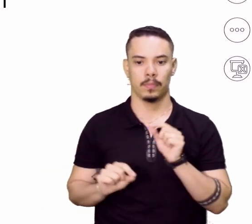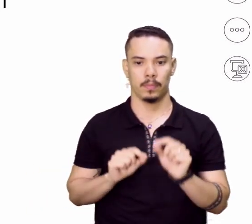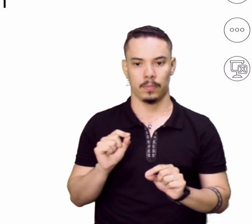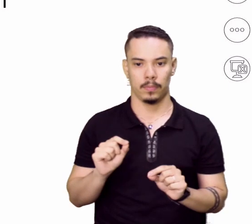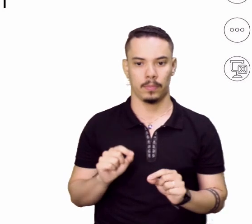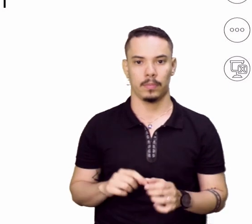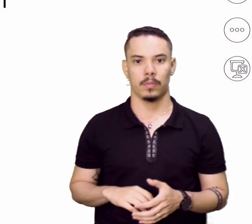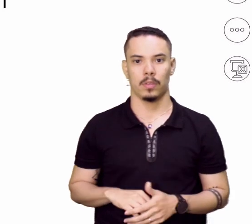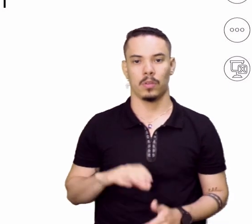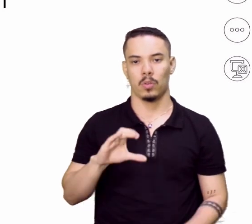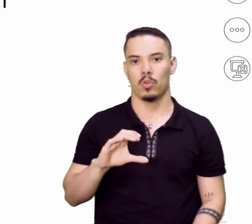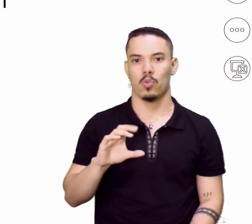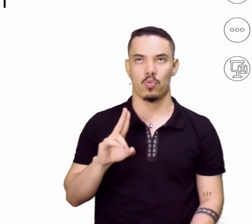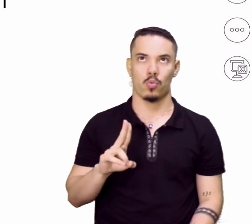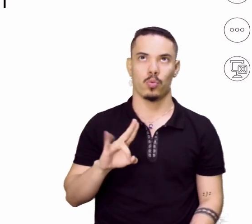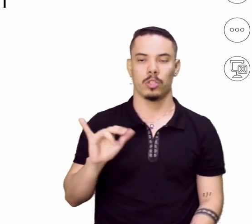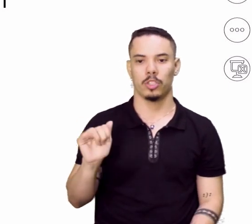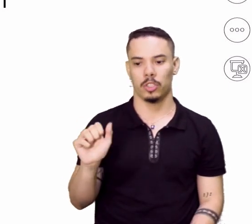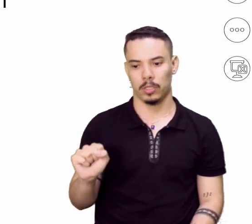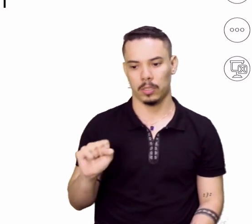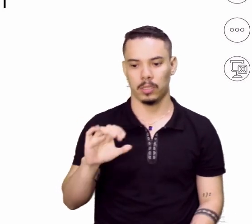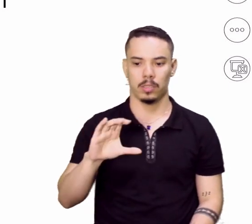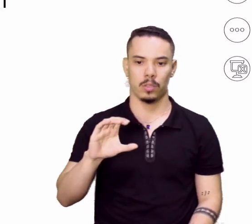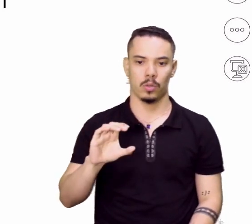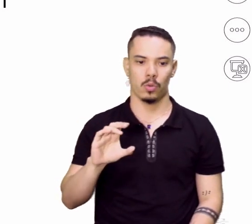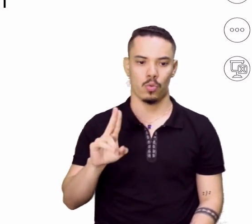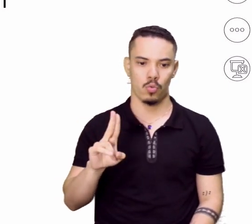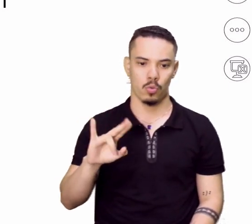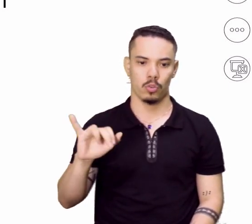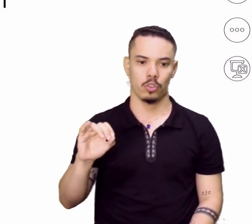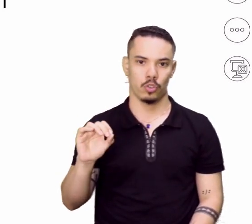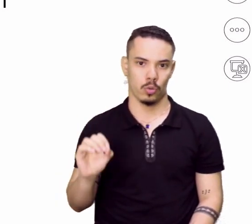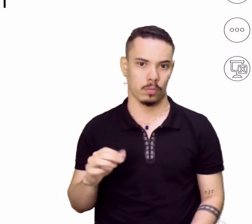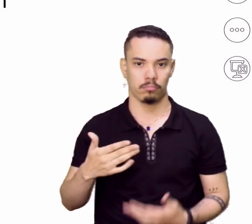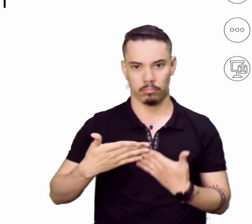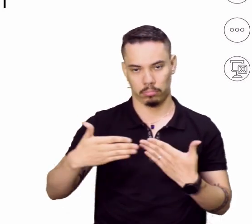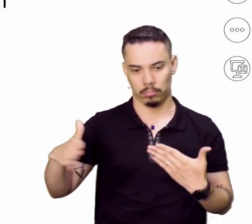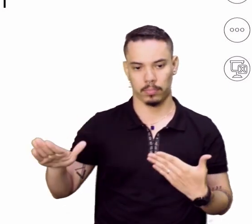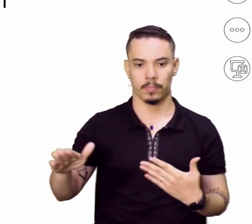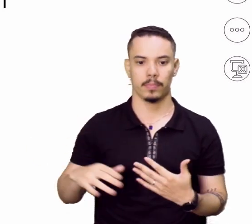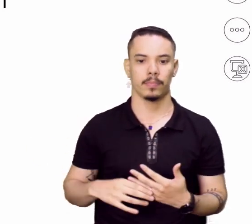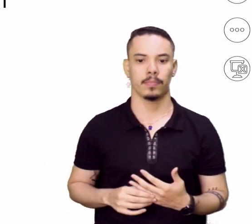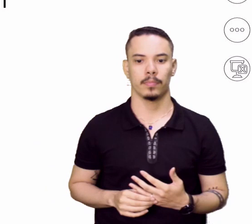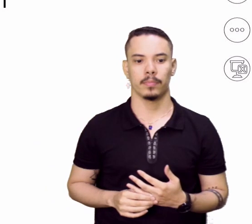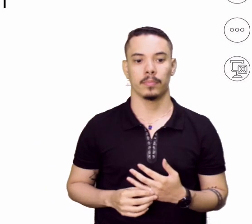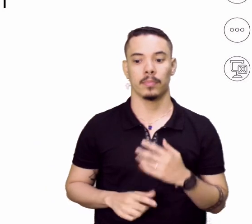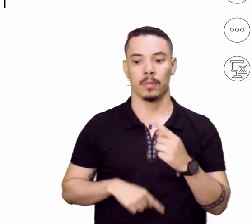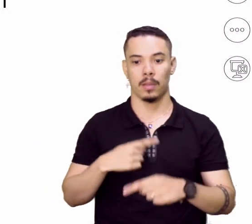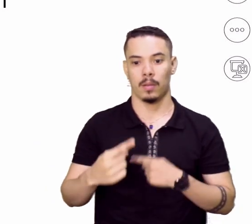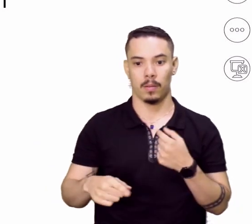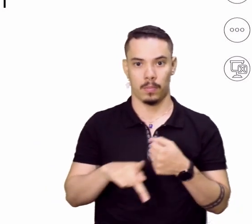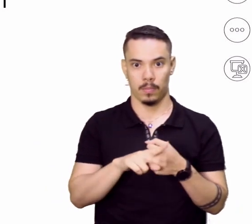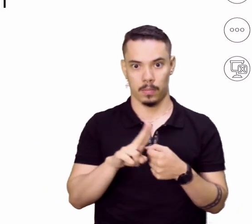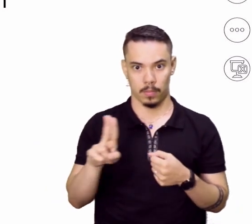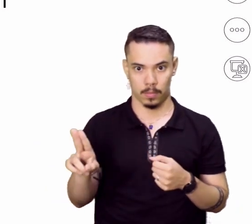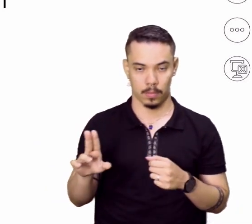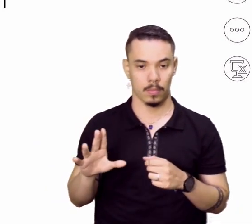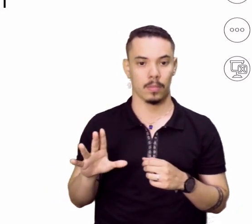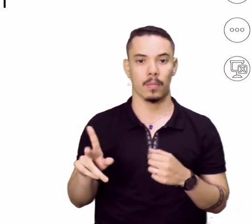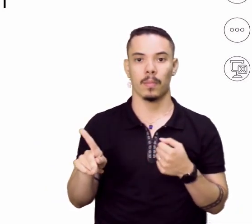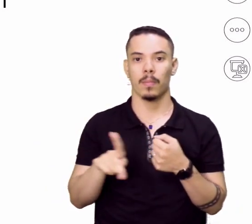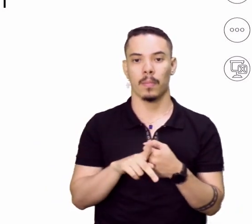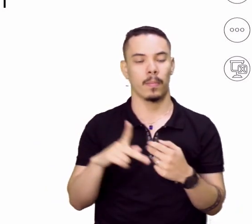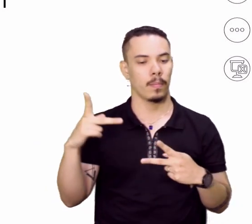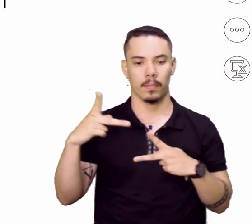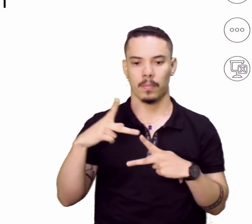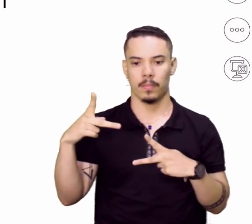cuja, cujos ou cujas. Então, depois de uma preposition, depois de uma preposição ou uso de whom, ele